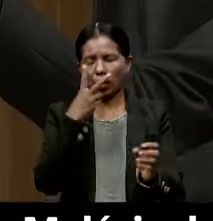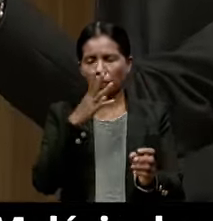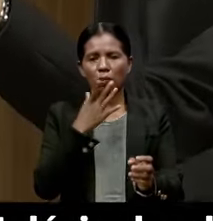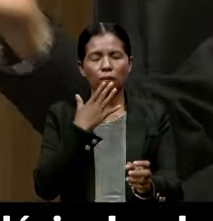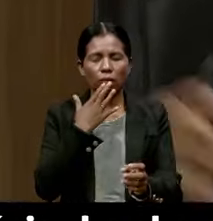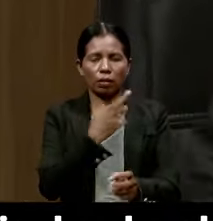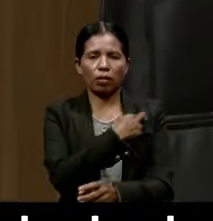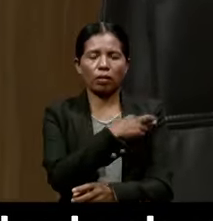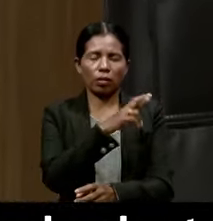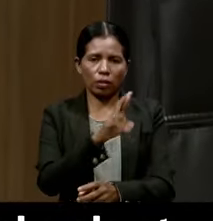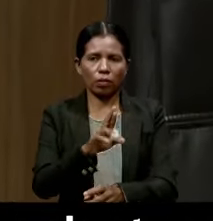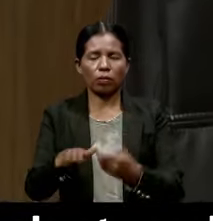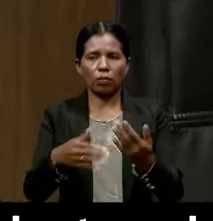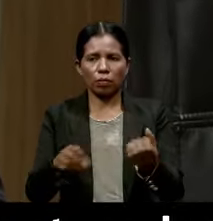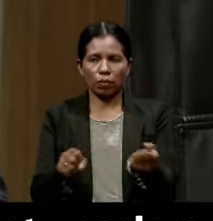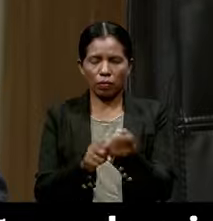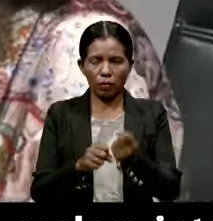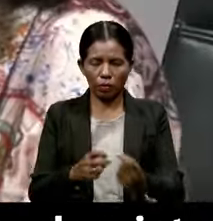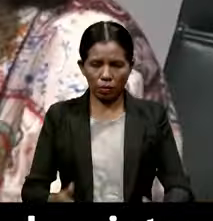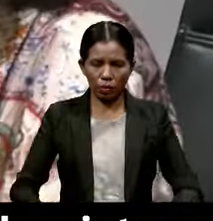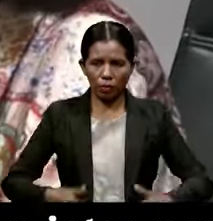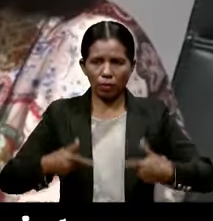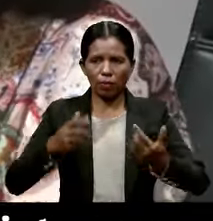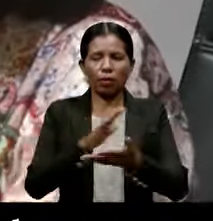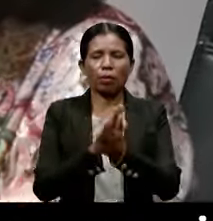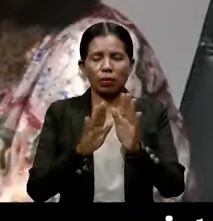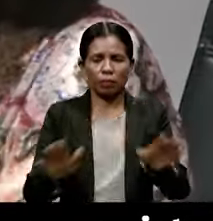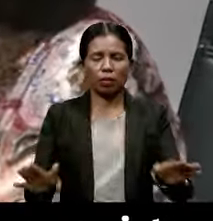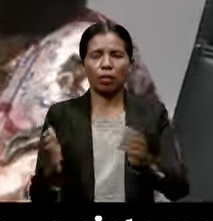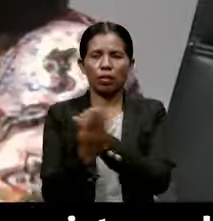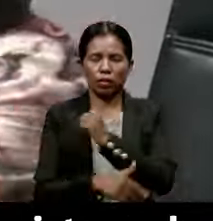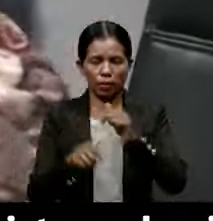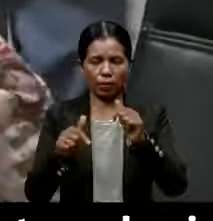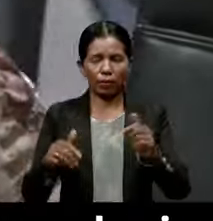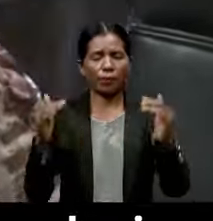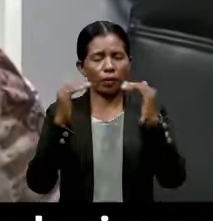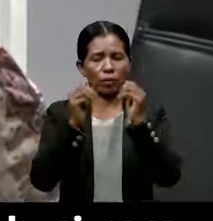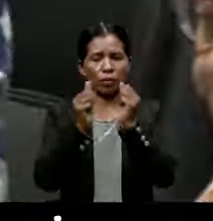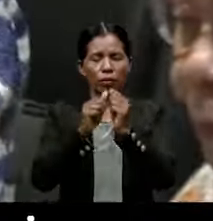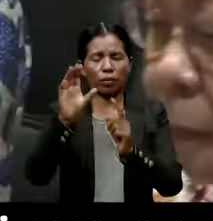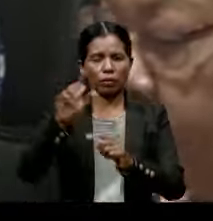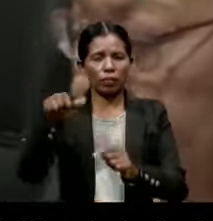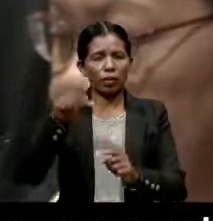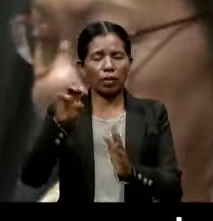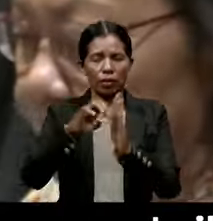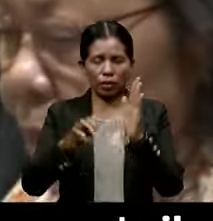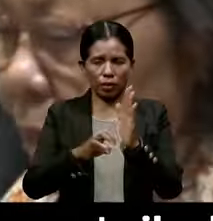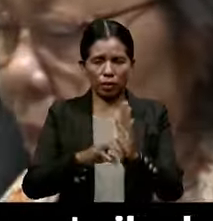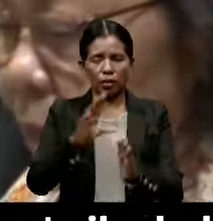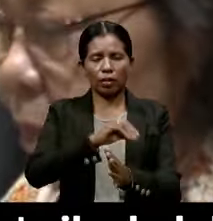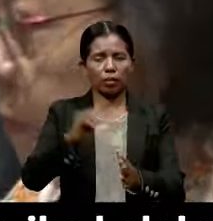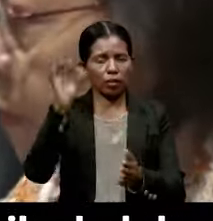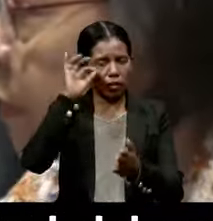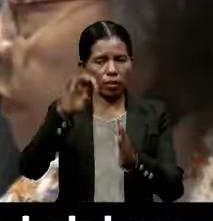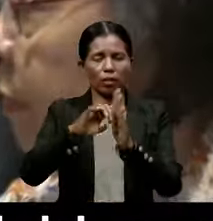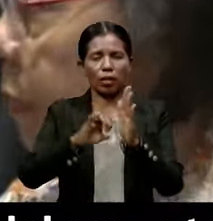raça, no étnico, o de contribui para Moris Hakmatek e a país, né, remata encontro José Fistalo, secretário-geral Sínodo